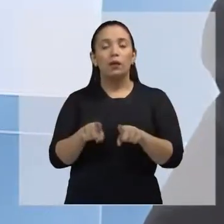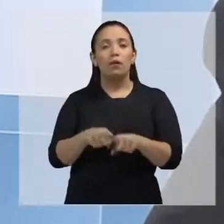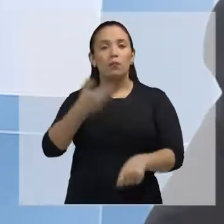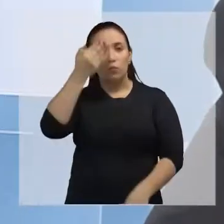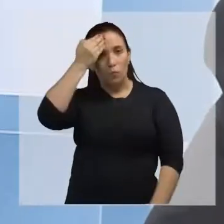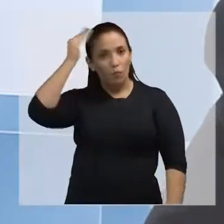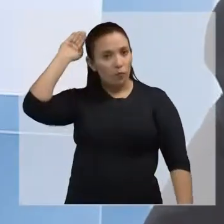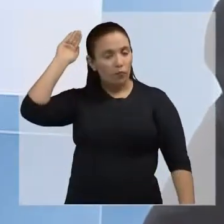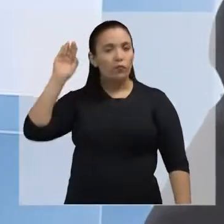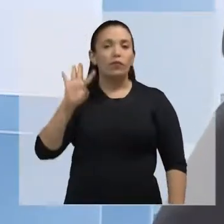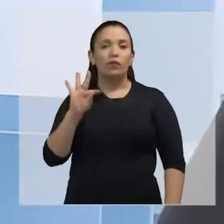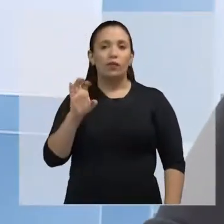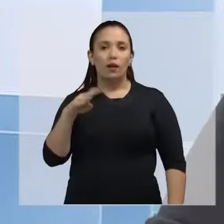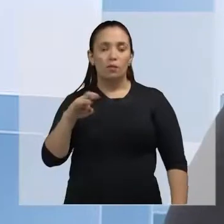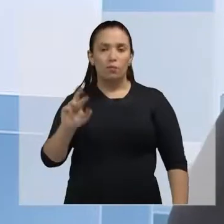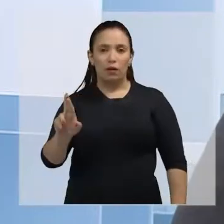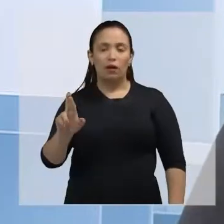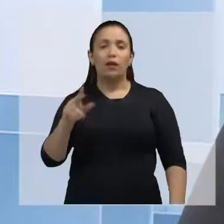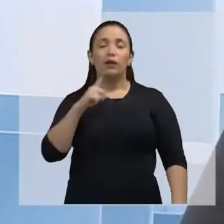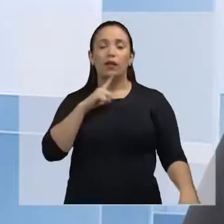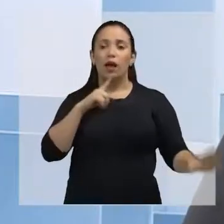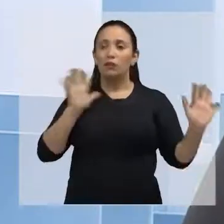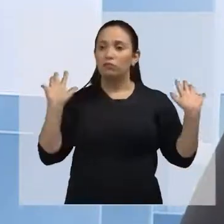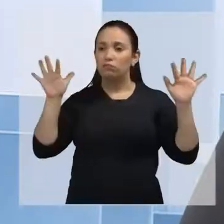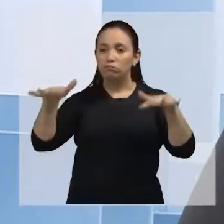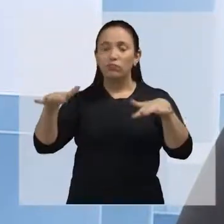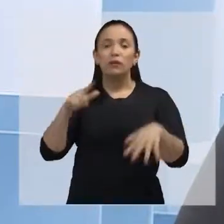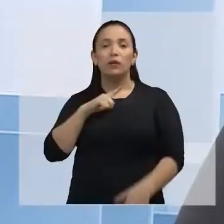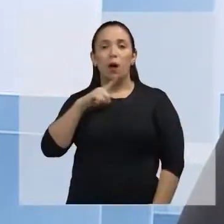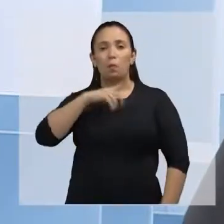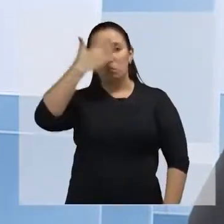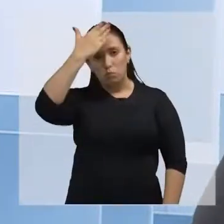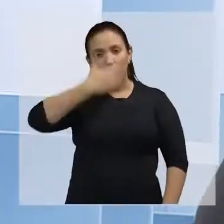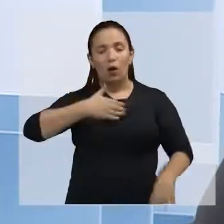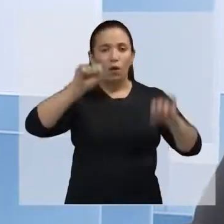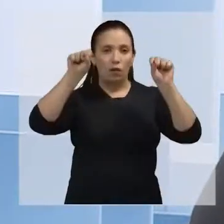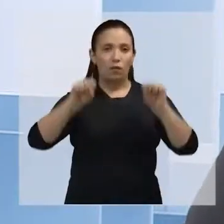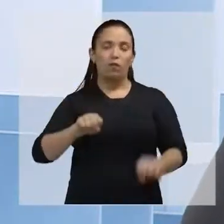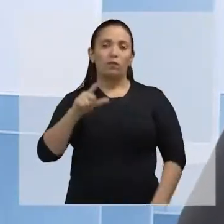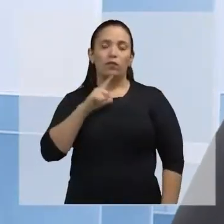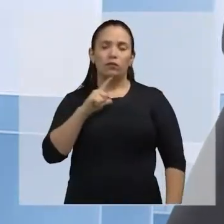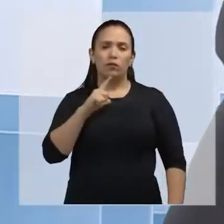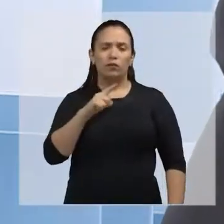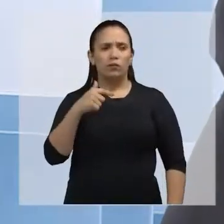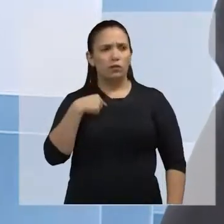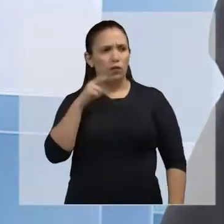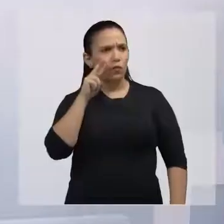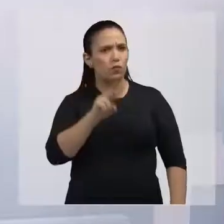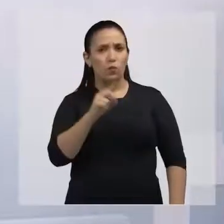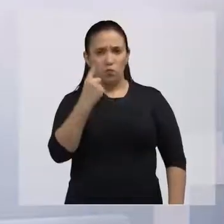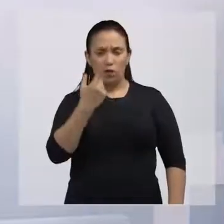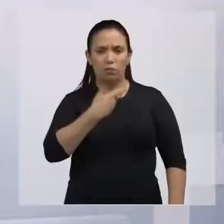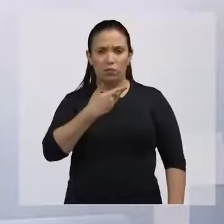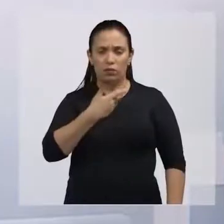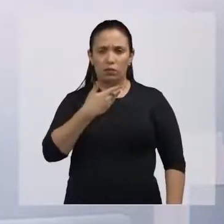Michel Temer. Porque existe a prova, o chip no dinheiro. Pois eu vi um colega